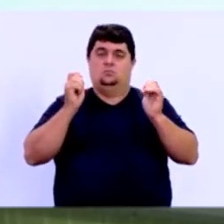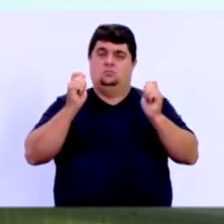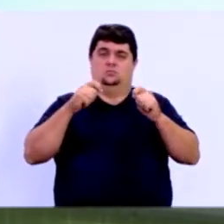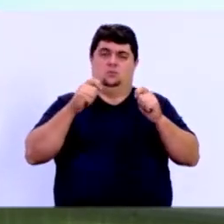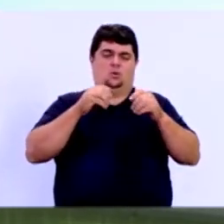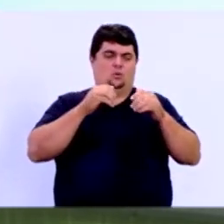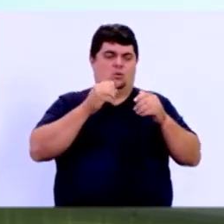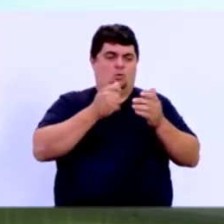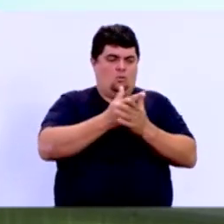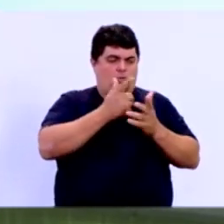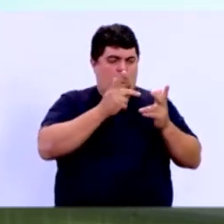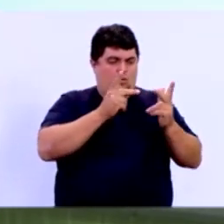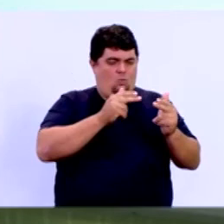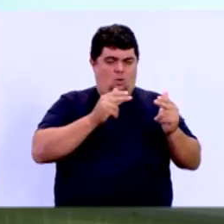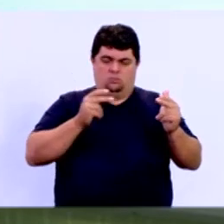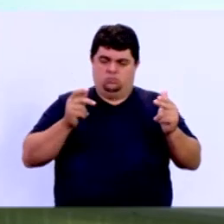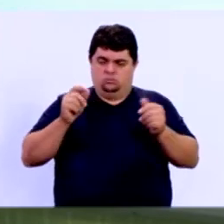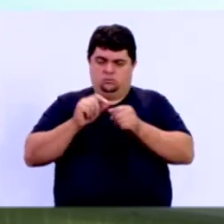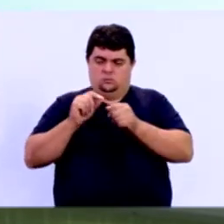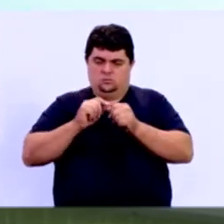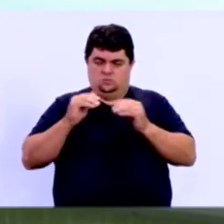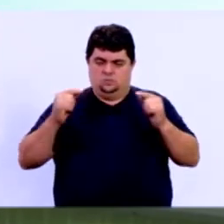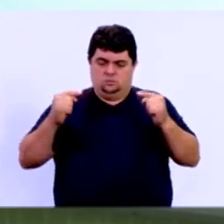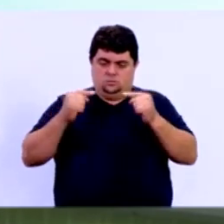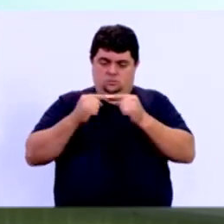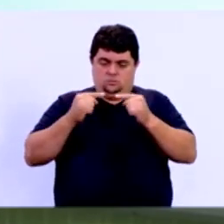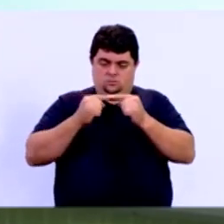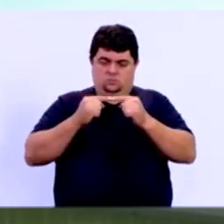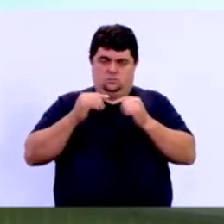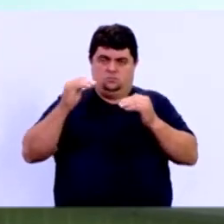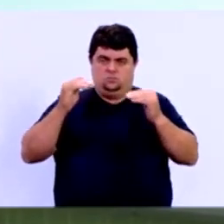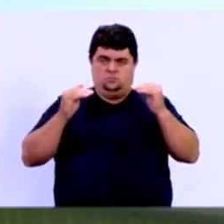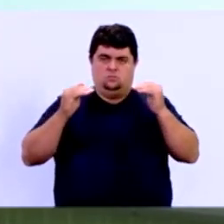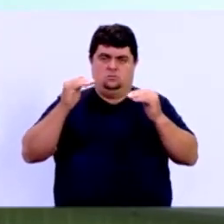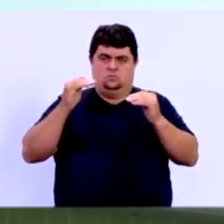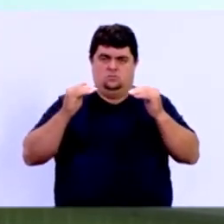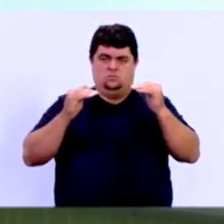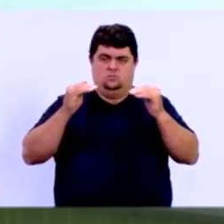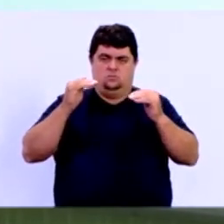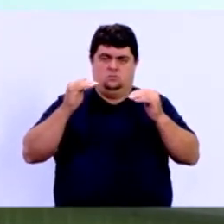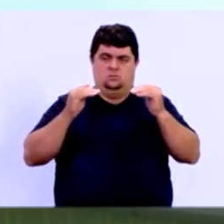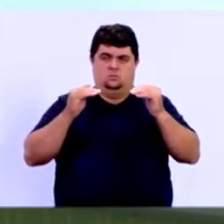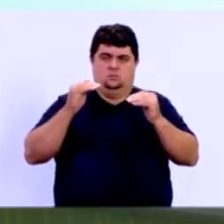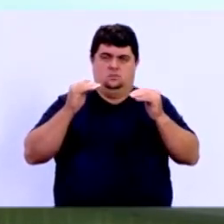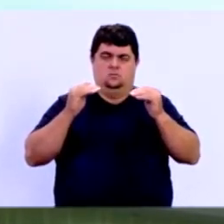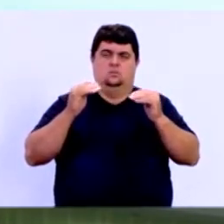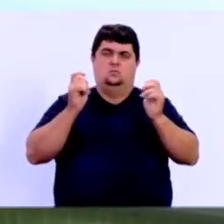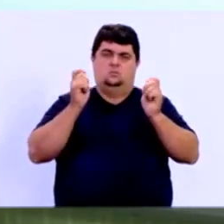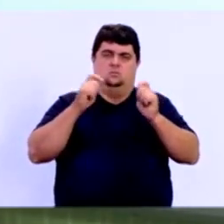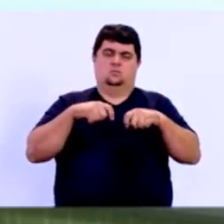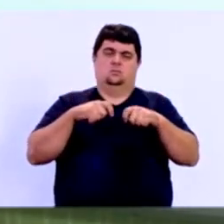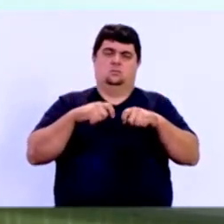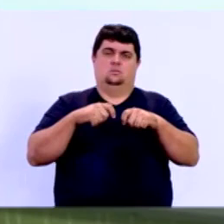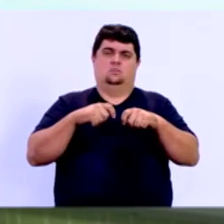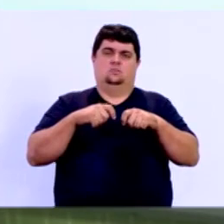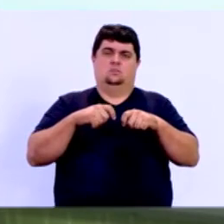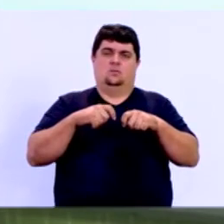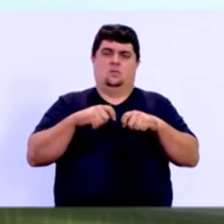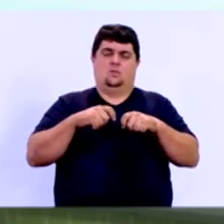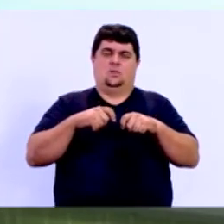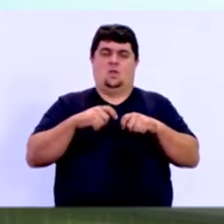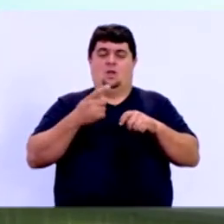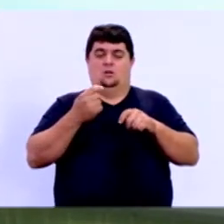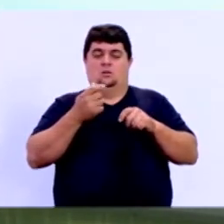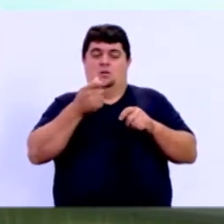de forma equilibrada, né, de forma planejada, conforme o planejamento financeiro, você equilibra o